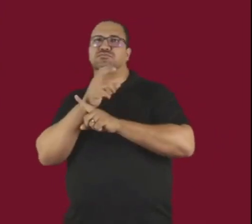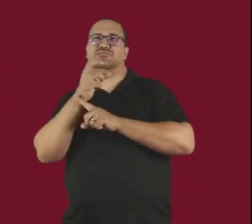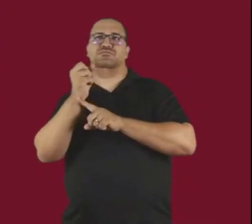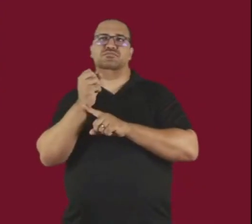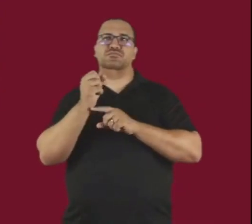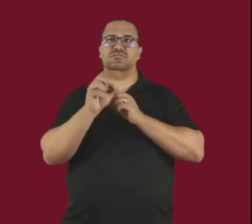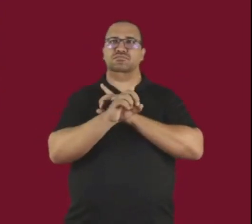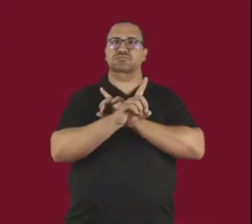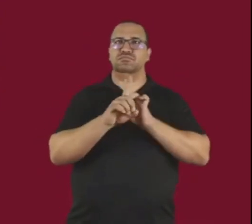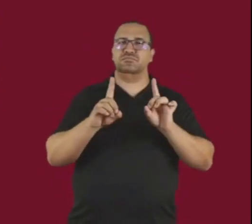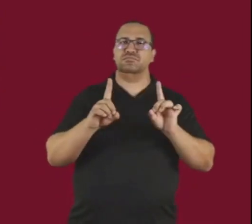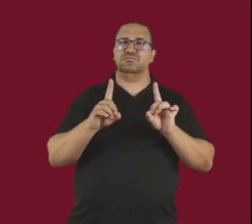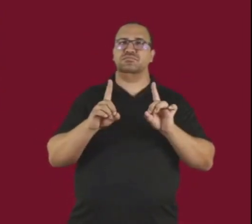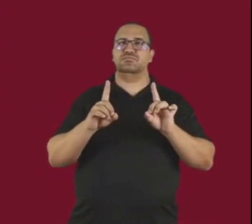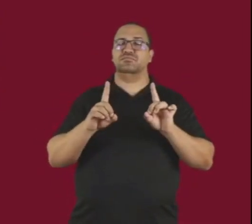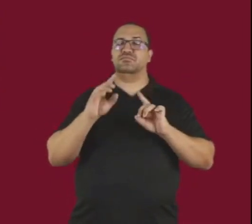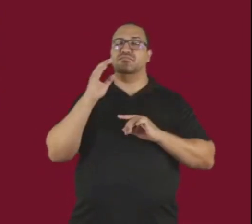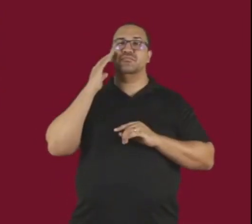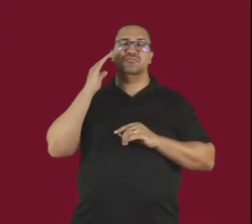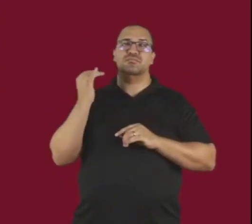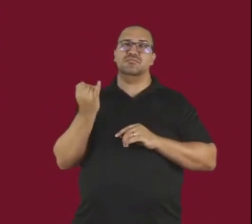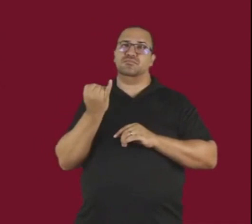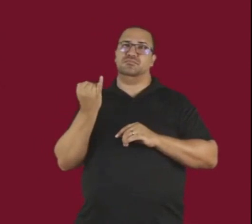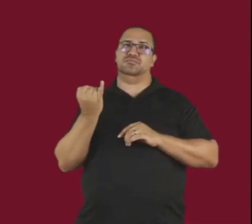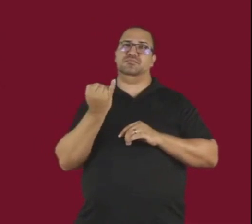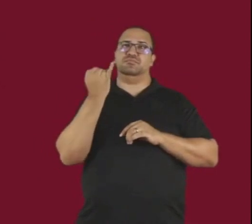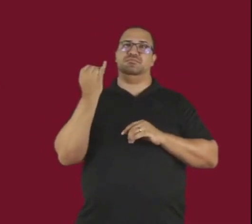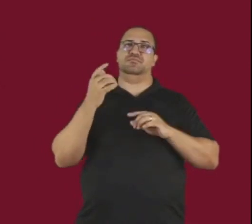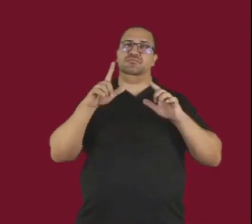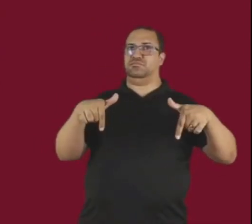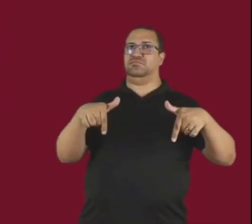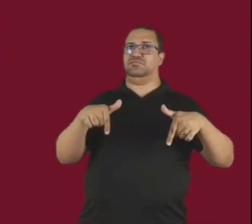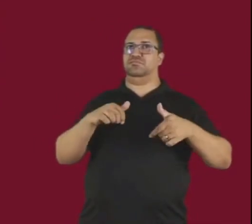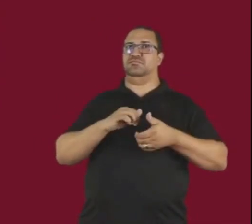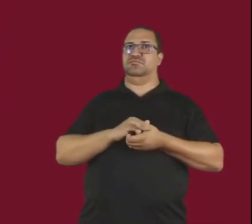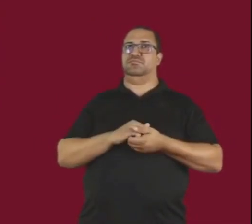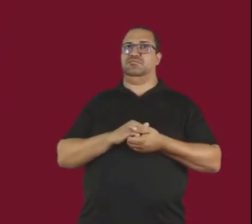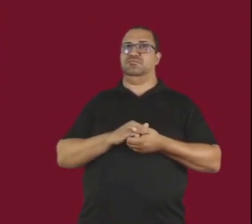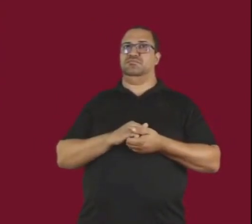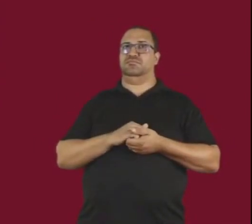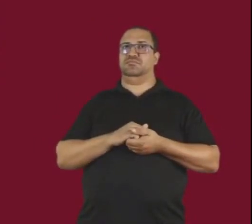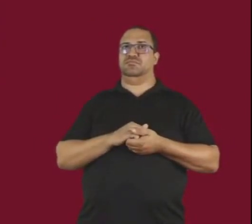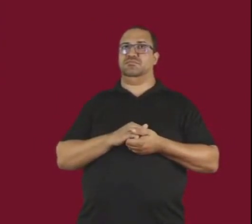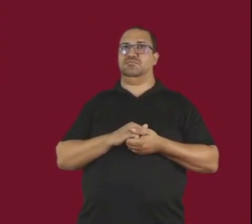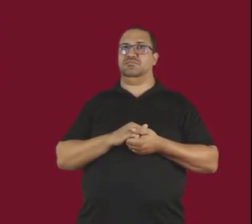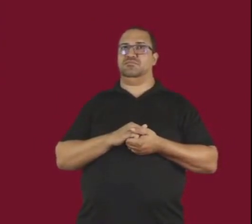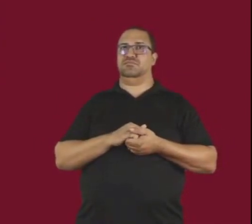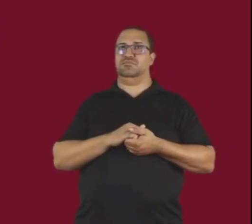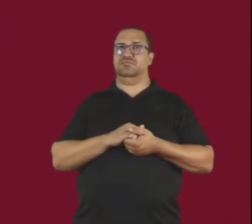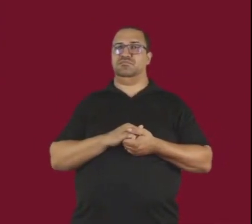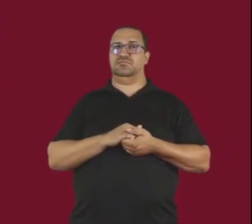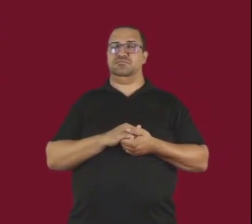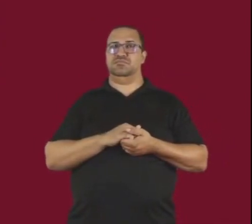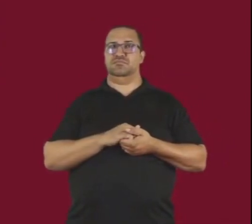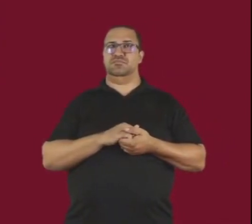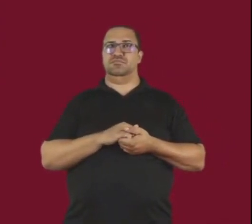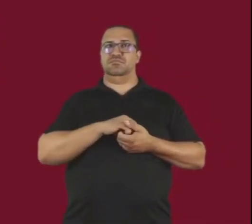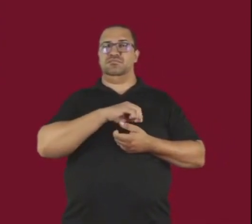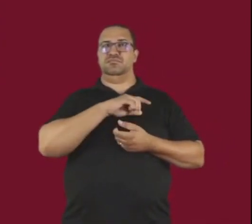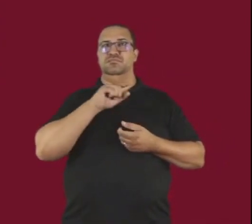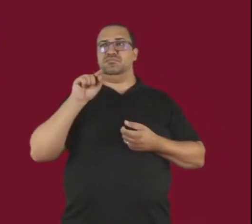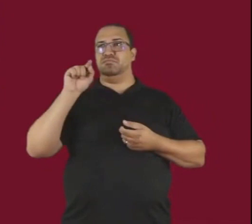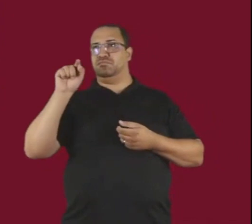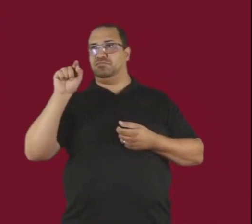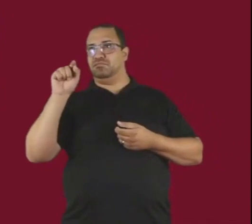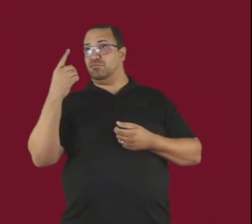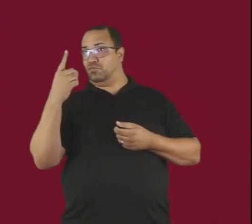é importante que a gente entenda que a gente está lutando por graus, para chegar, para manter em 1,5, que é muito